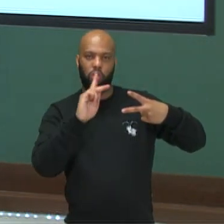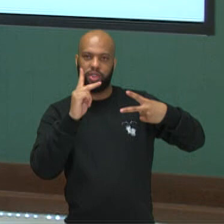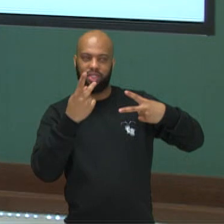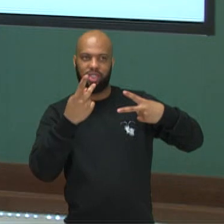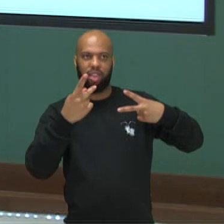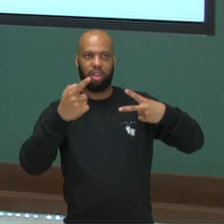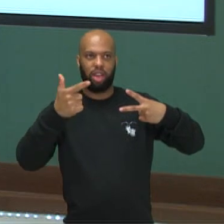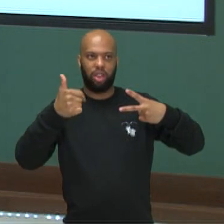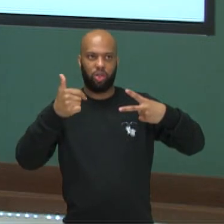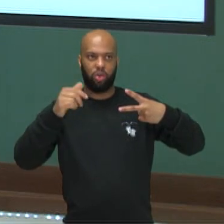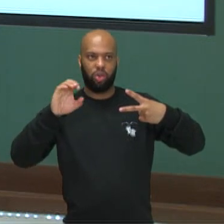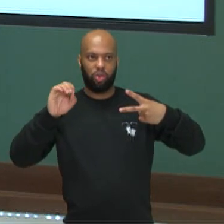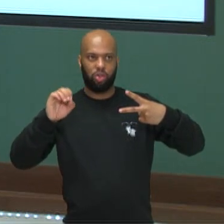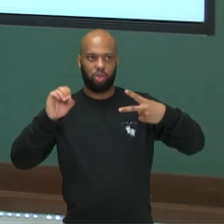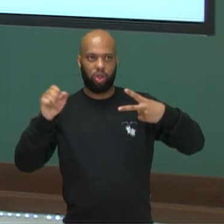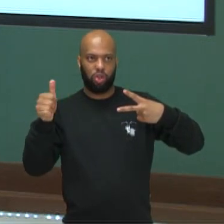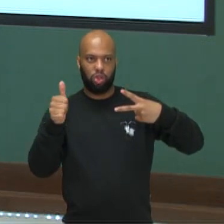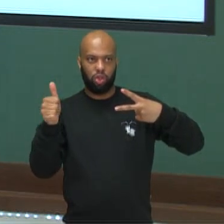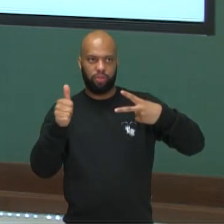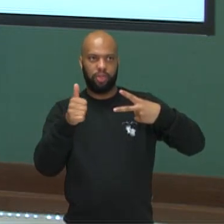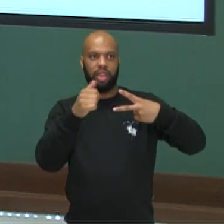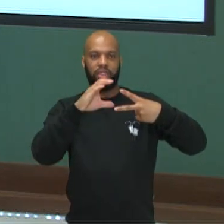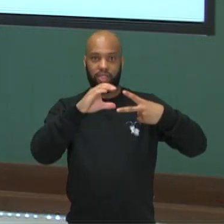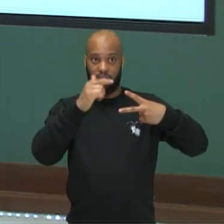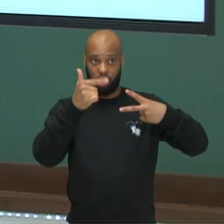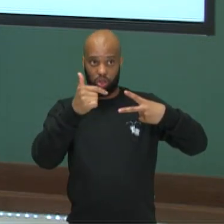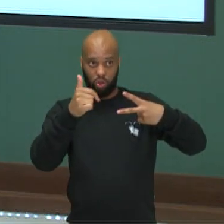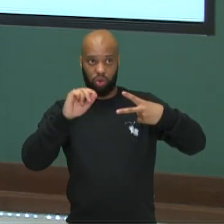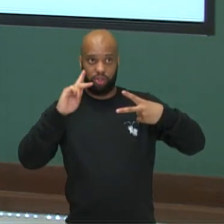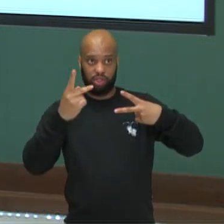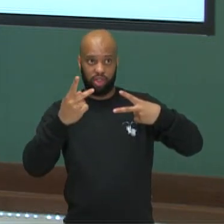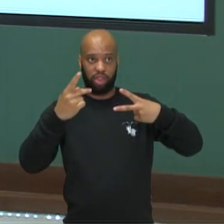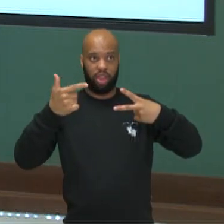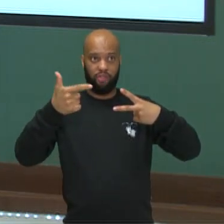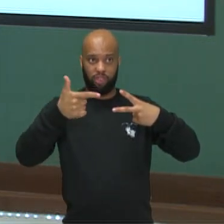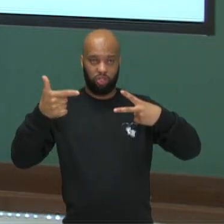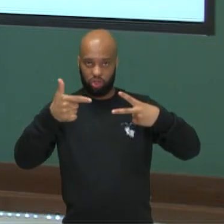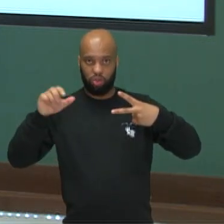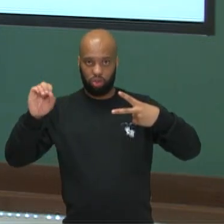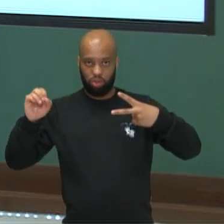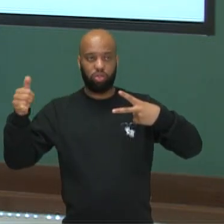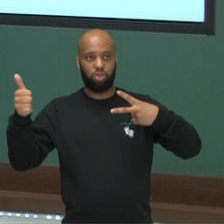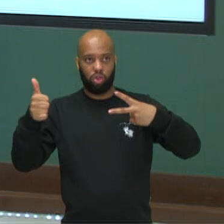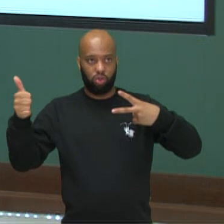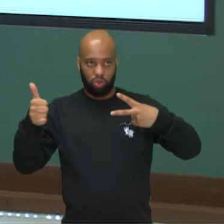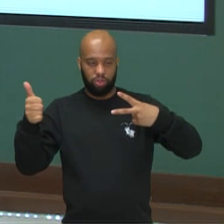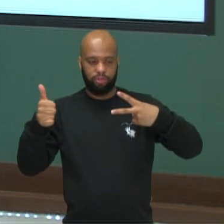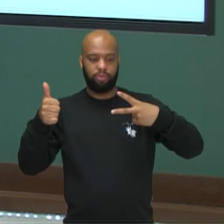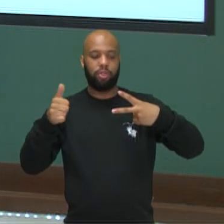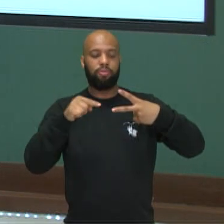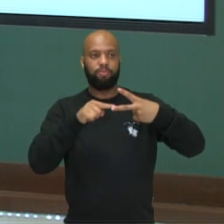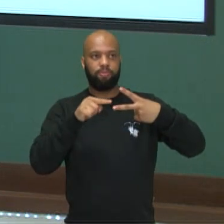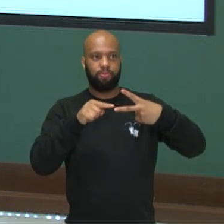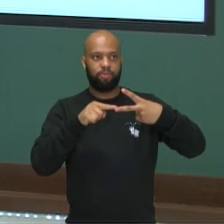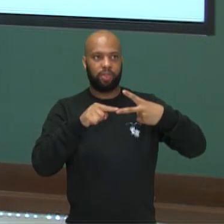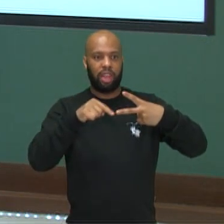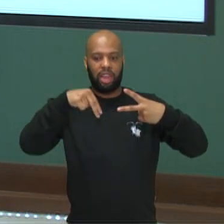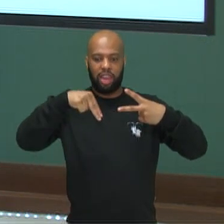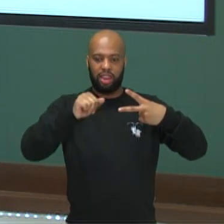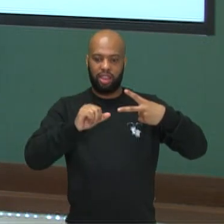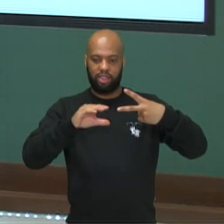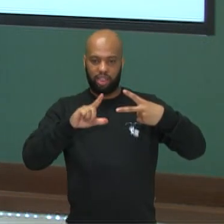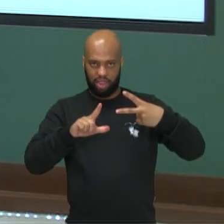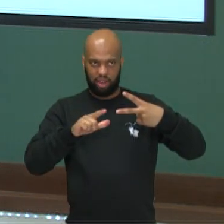substância iônica. Então, ligação química iônica, uma ligação química bastante forte,